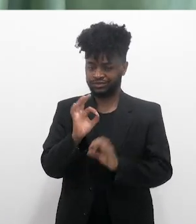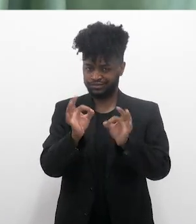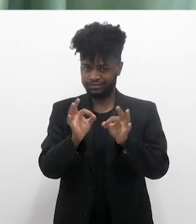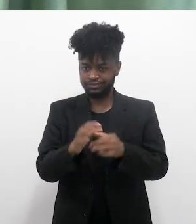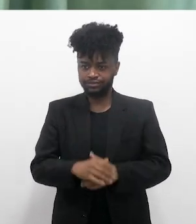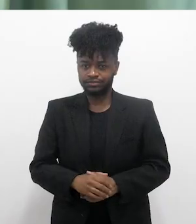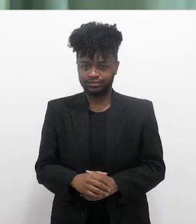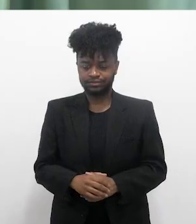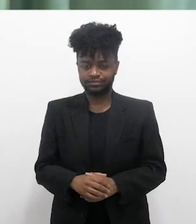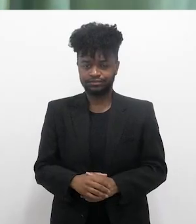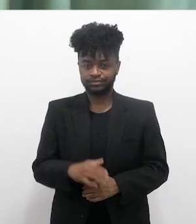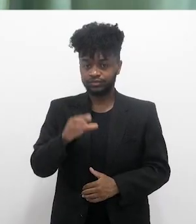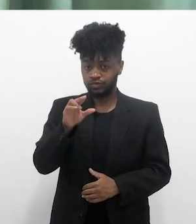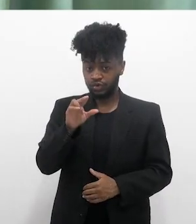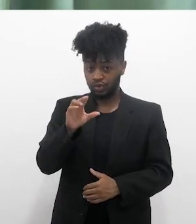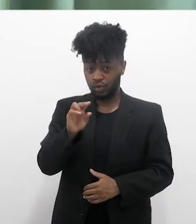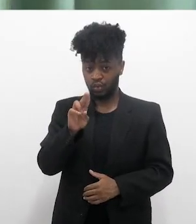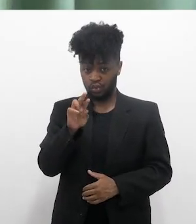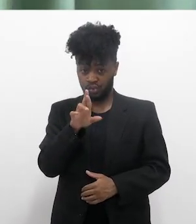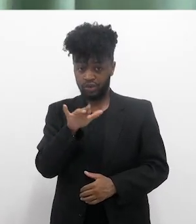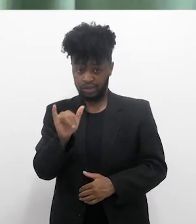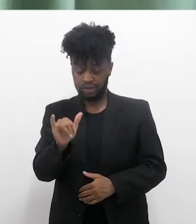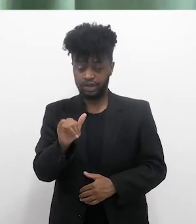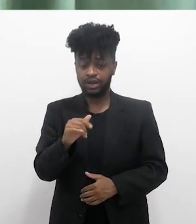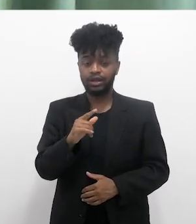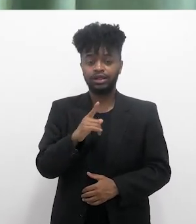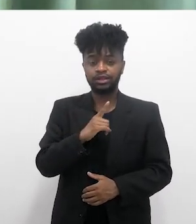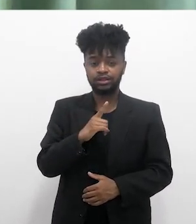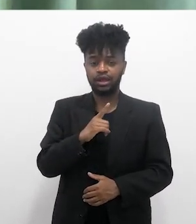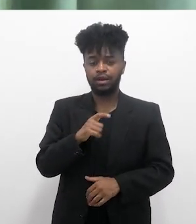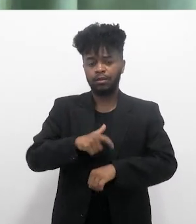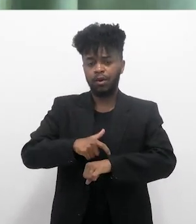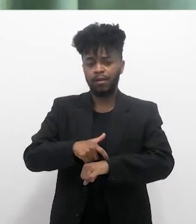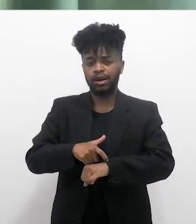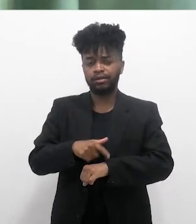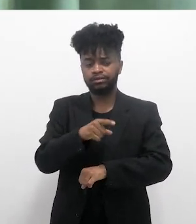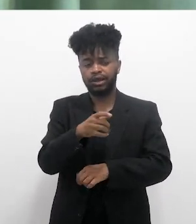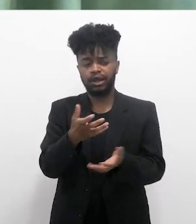Cury, ele teve uma vez que ele queria que eu fosse